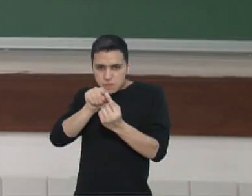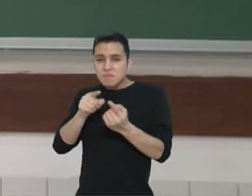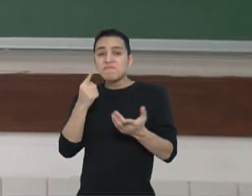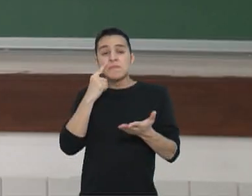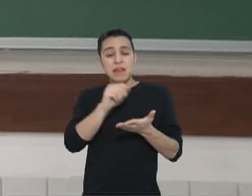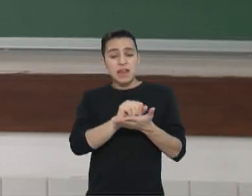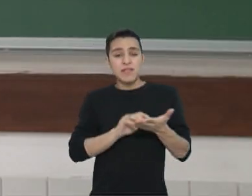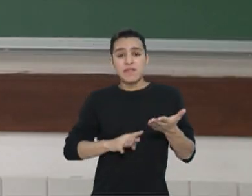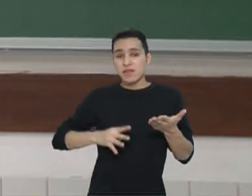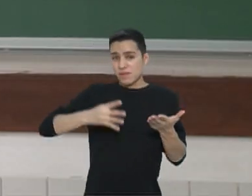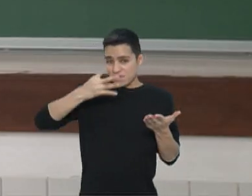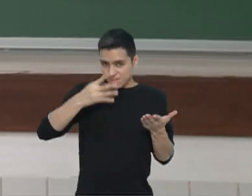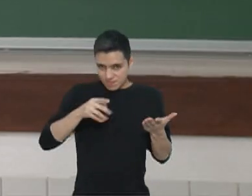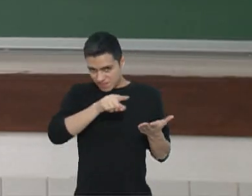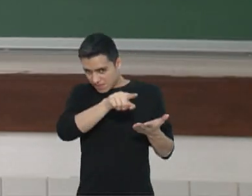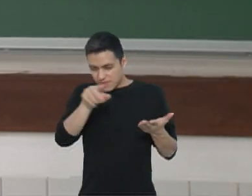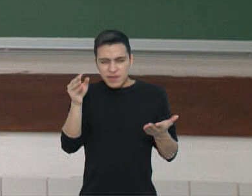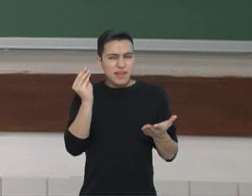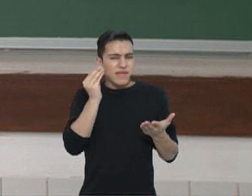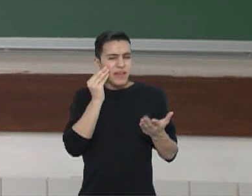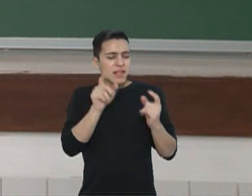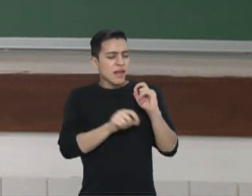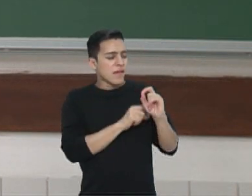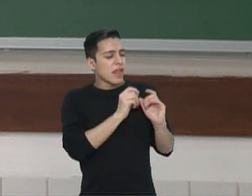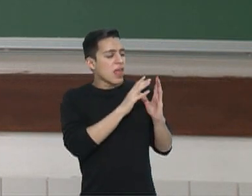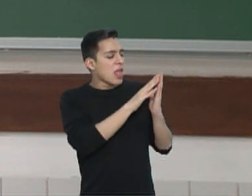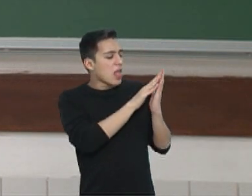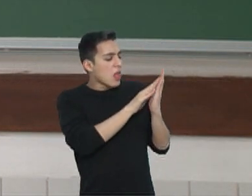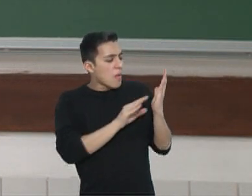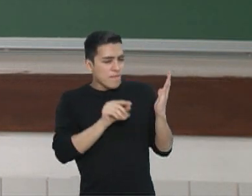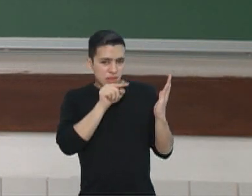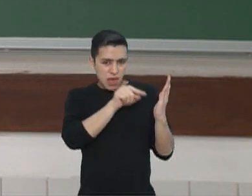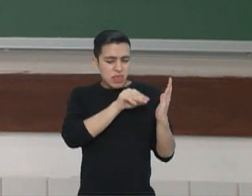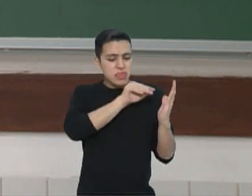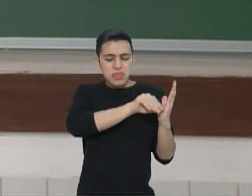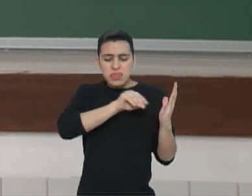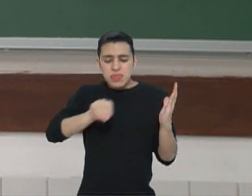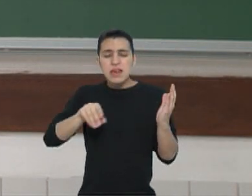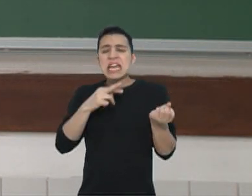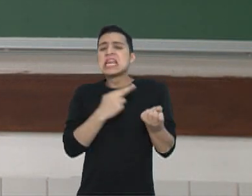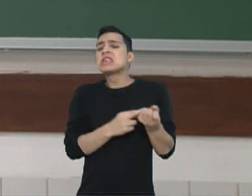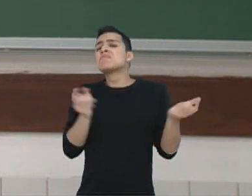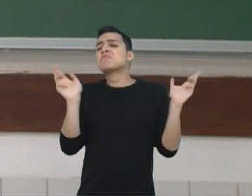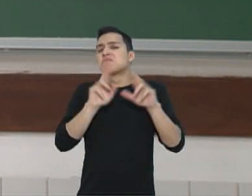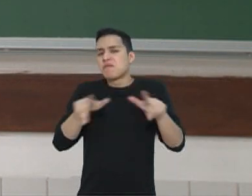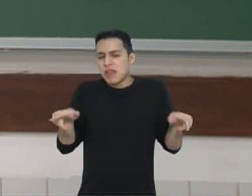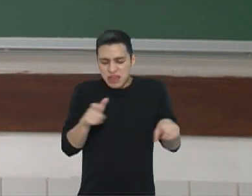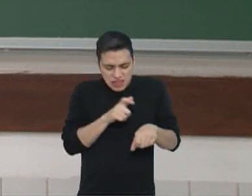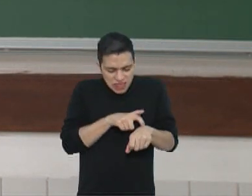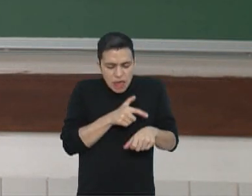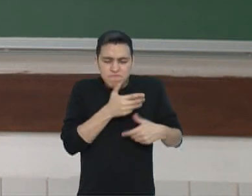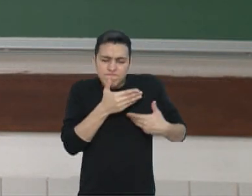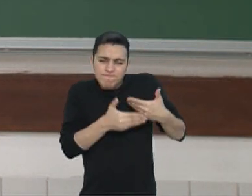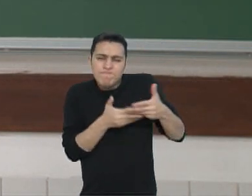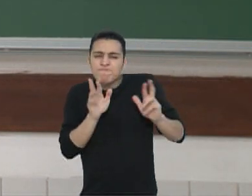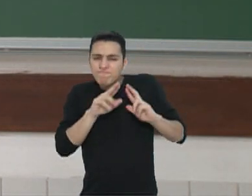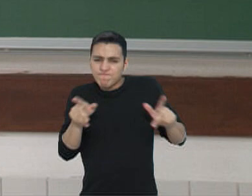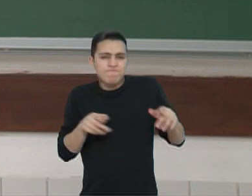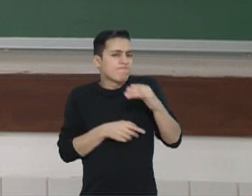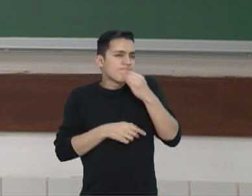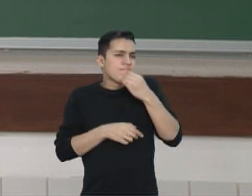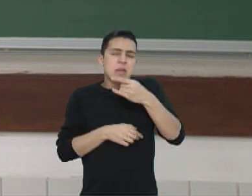número 4. Você vai tentar repetir essa sequência em ritmos diferentes, com durações diferentes. Por exemplo, a